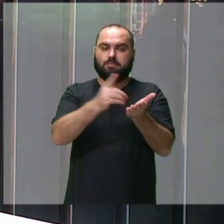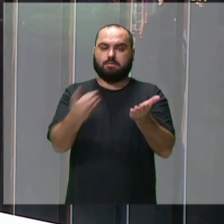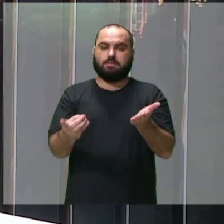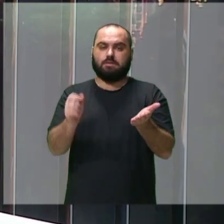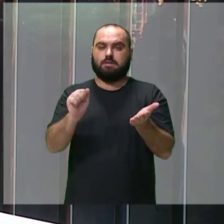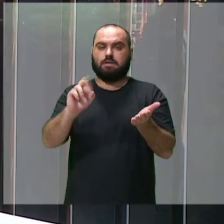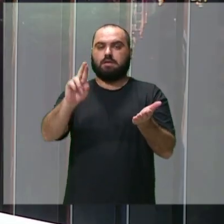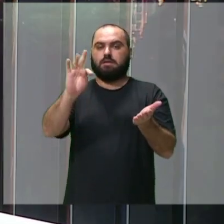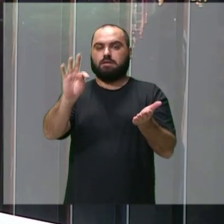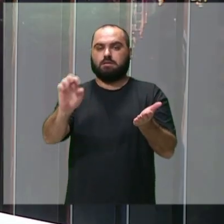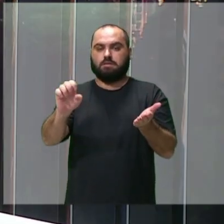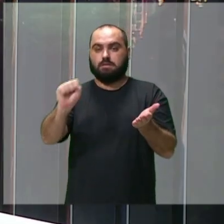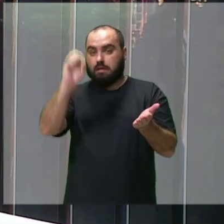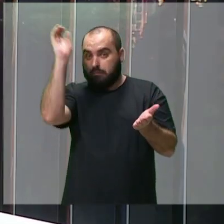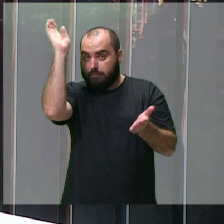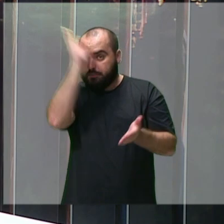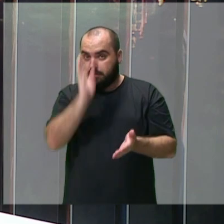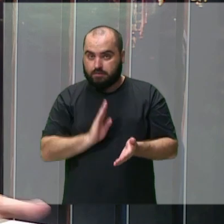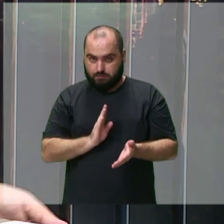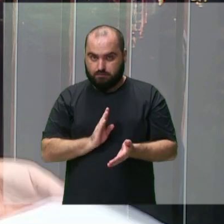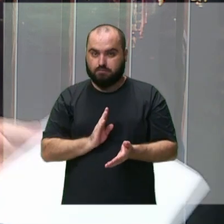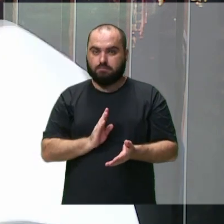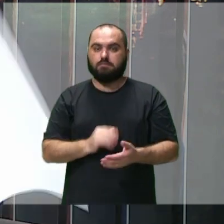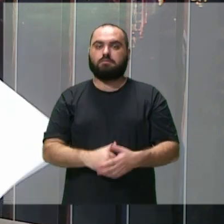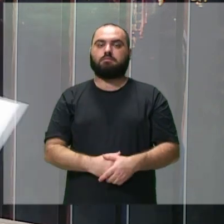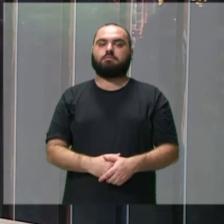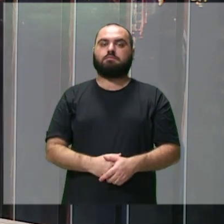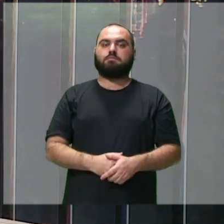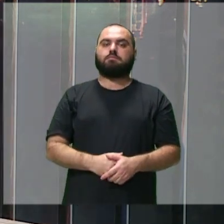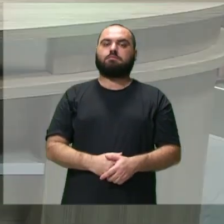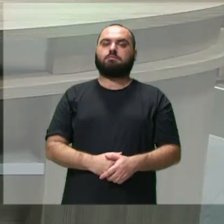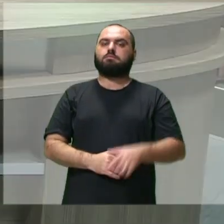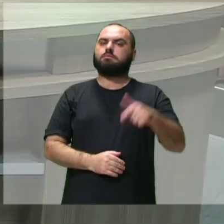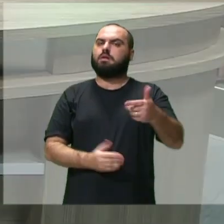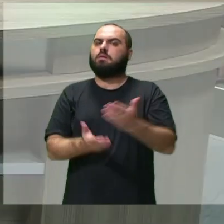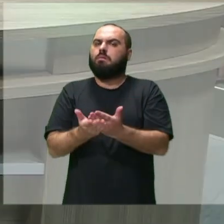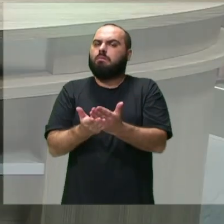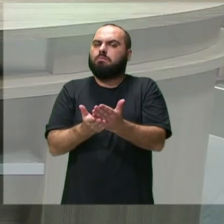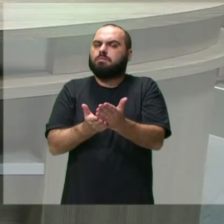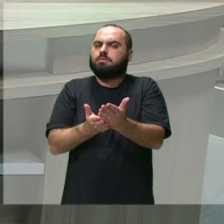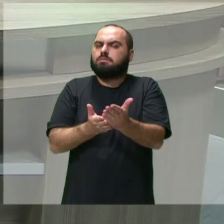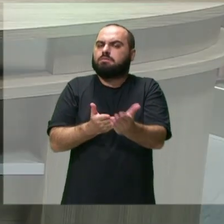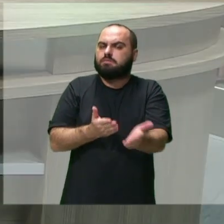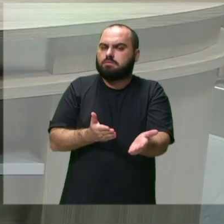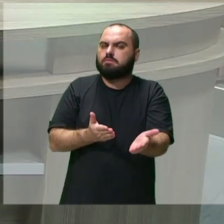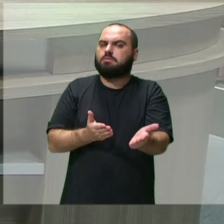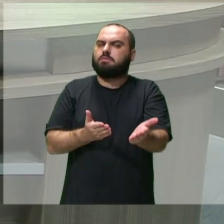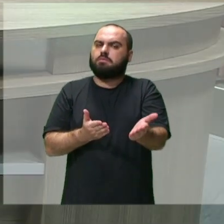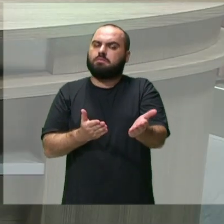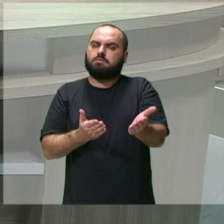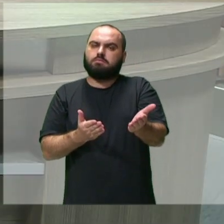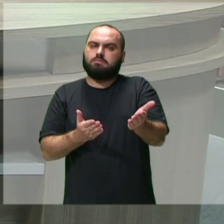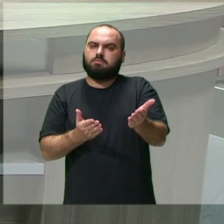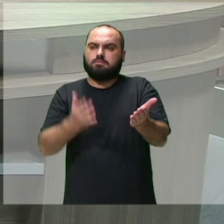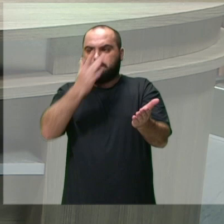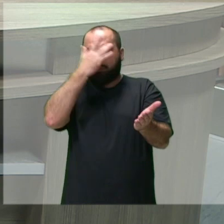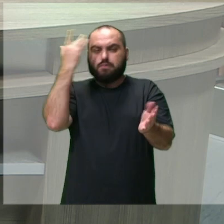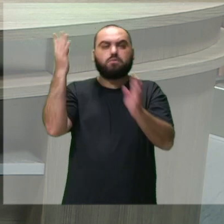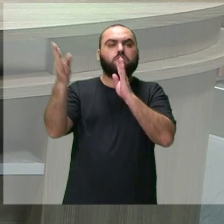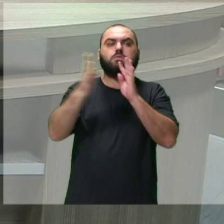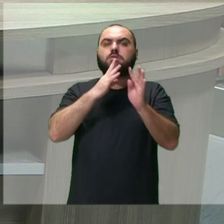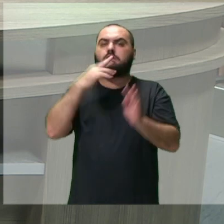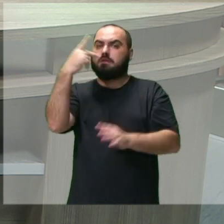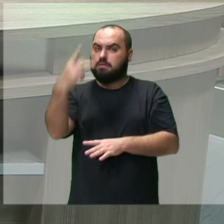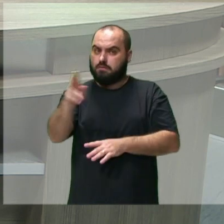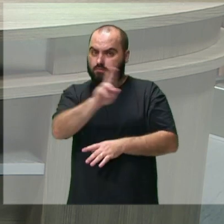Artes Plásticas Brasil. A partir daí que você passou a ser mais conhecido nacionalmente